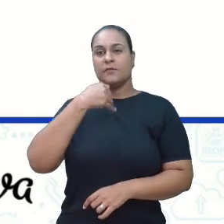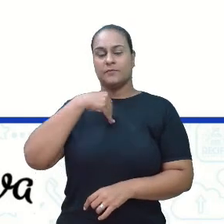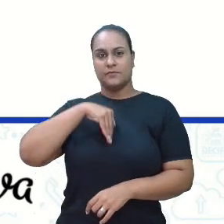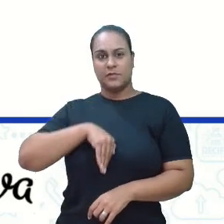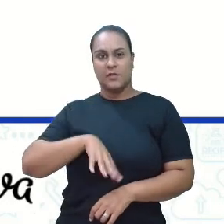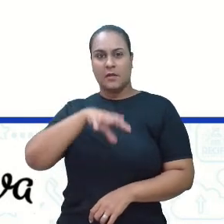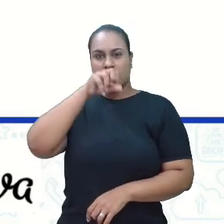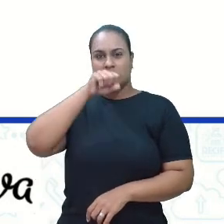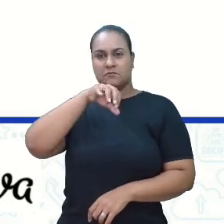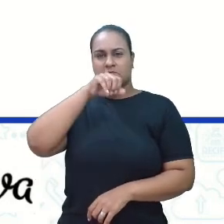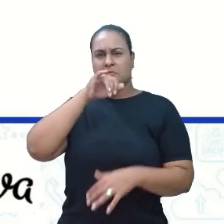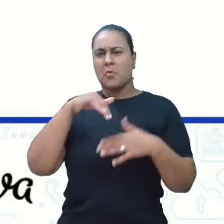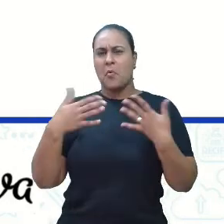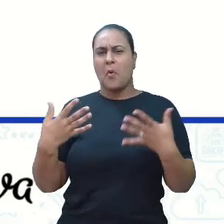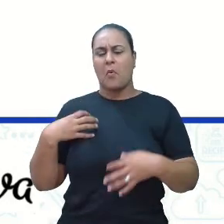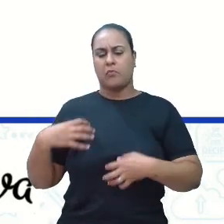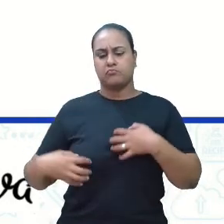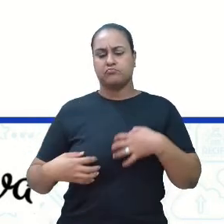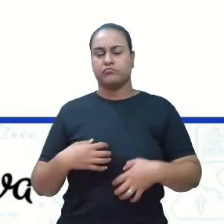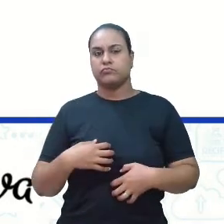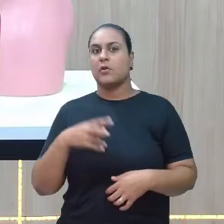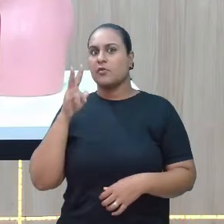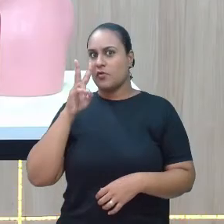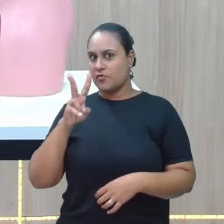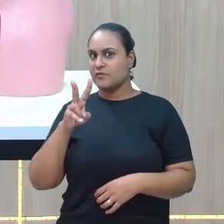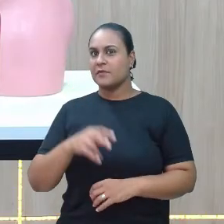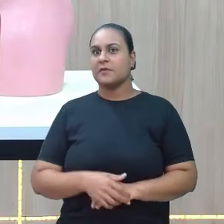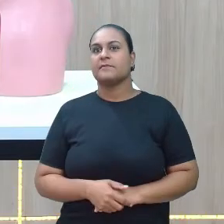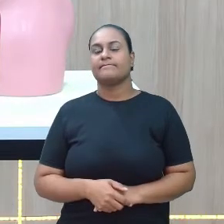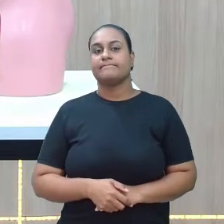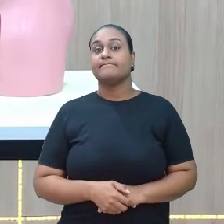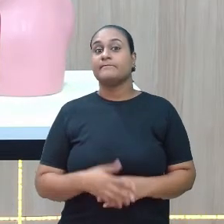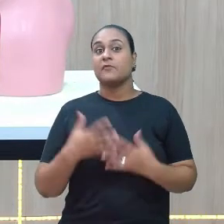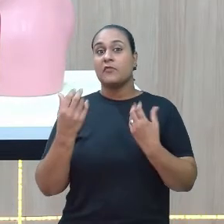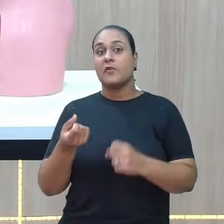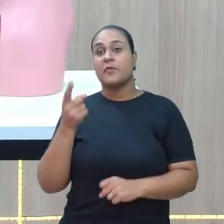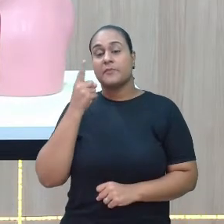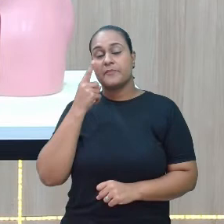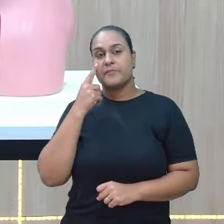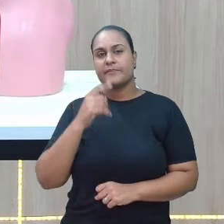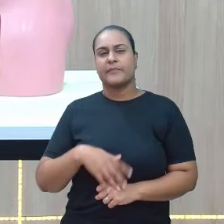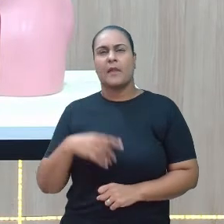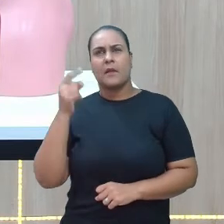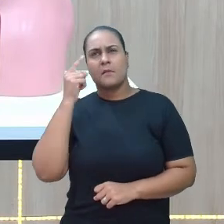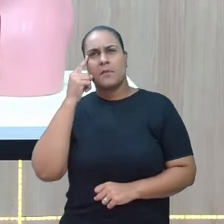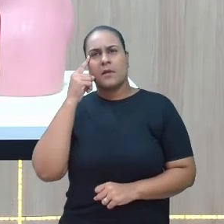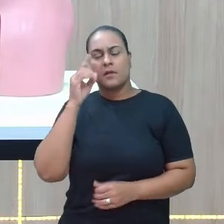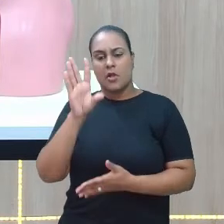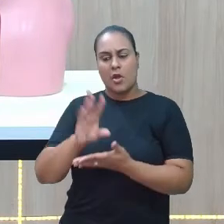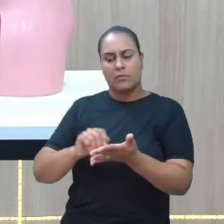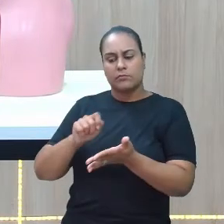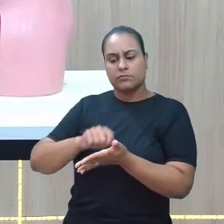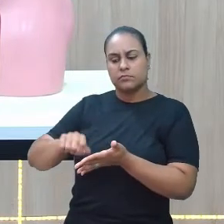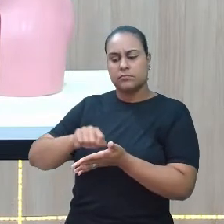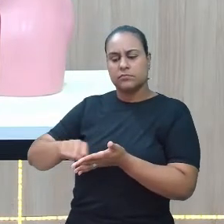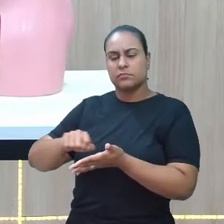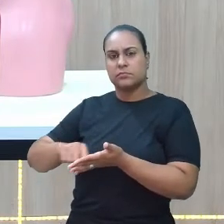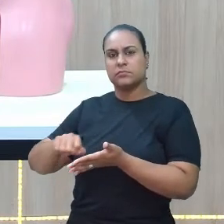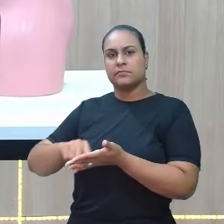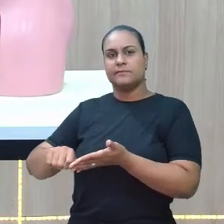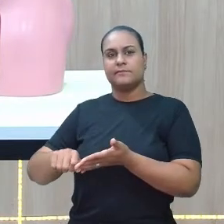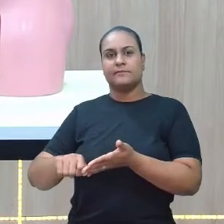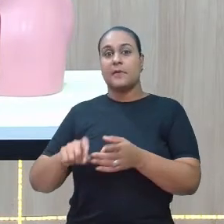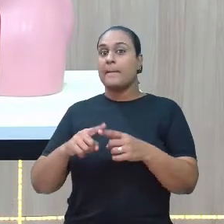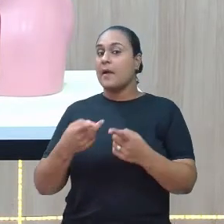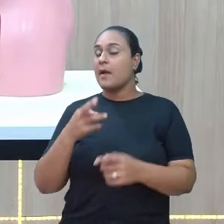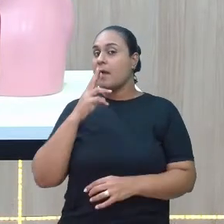respiratório. Que órgão será esse? Nós vimos aqui. Vamos lá ver? Pensem um pouquinho, anotem no caderno de vocês.